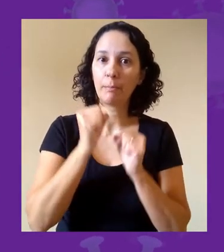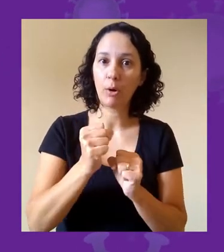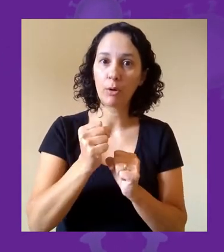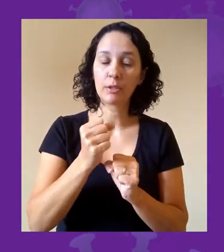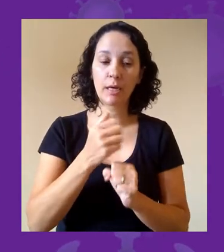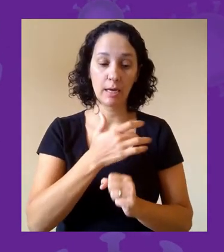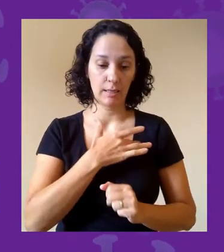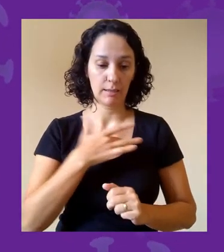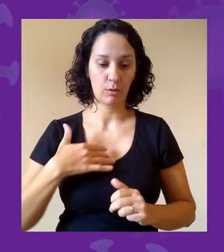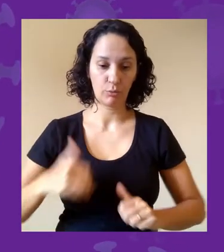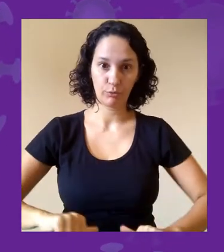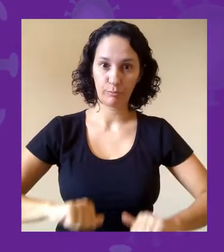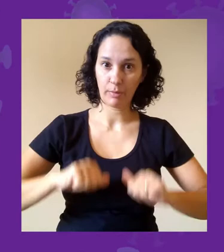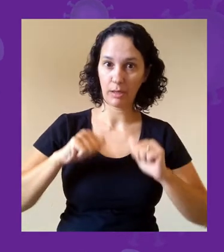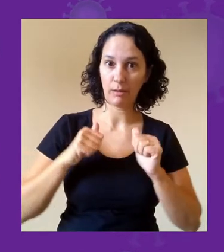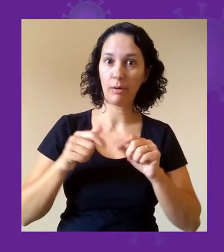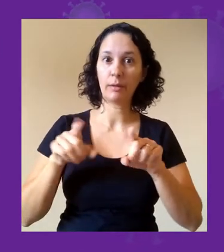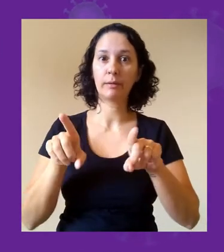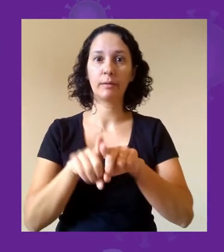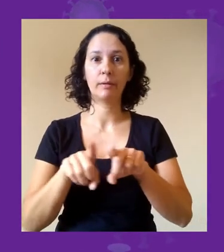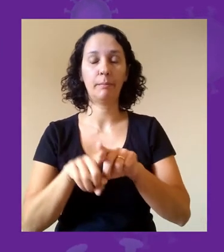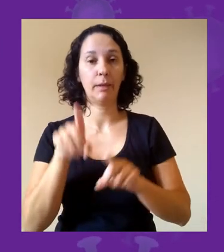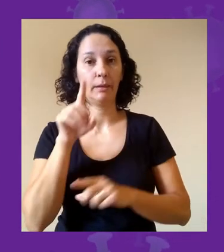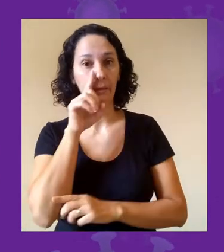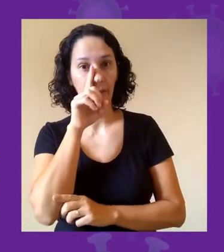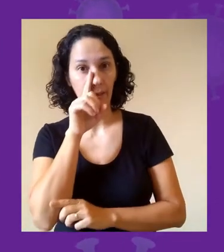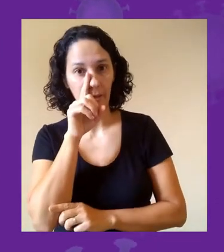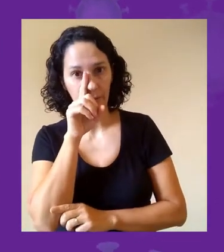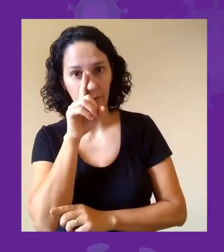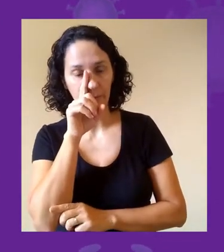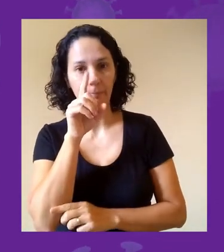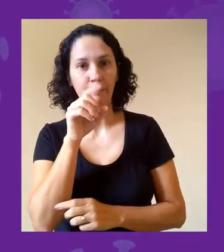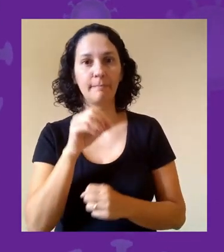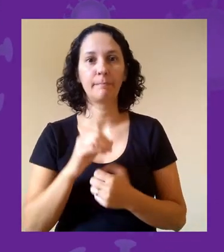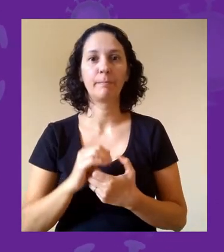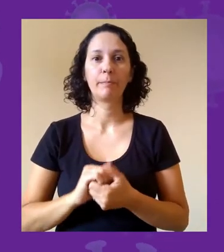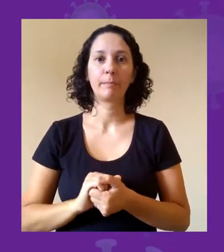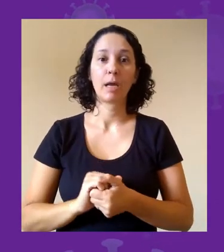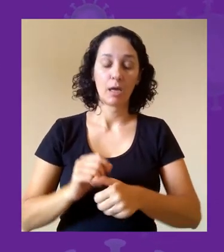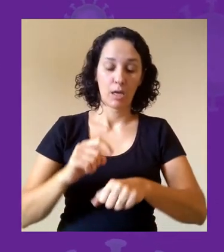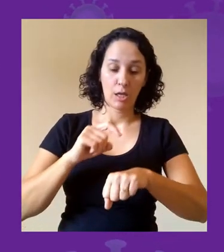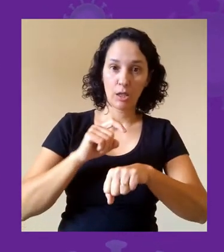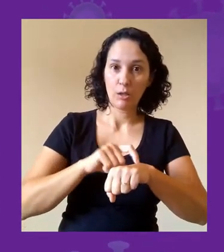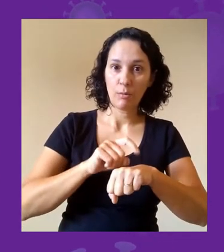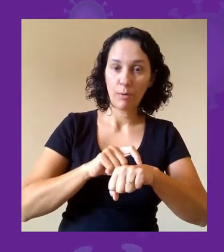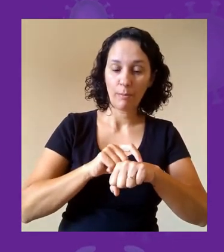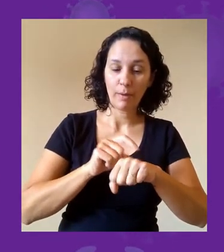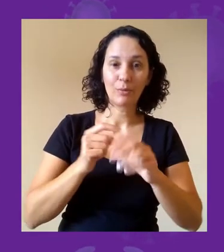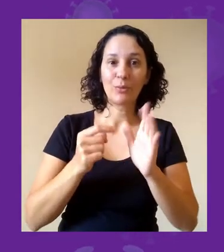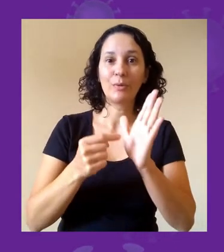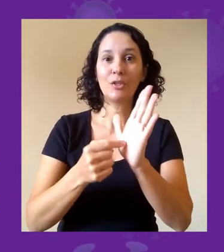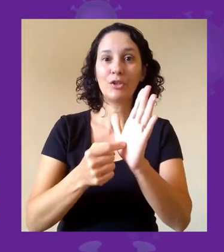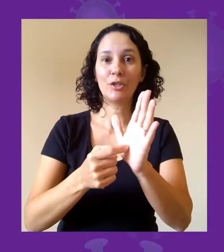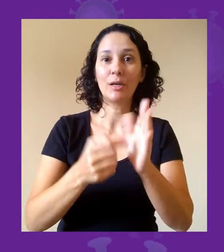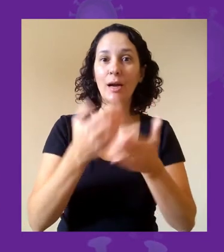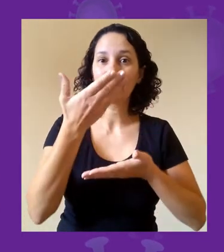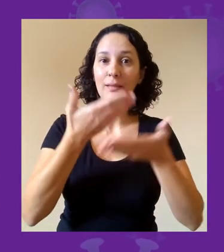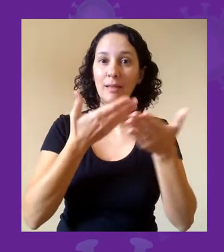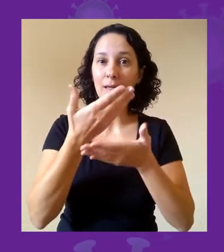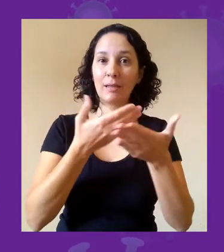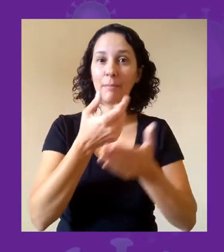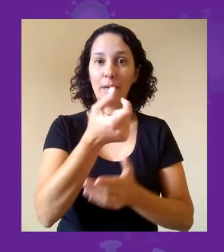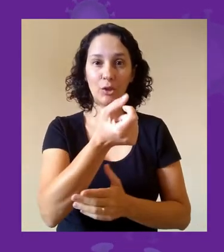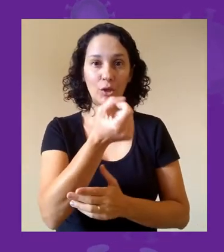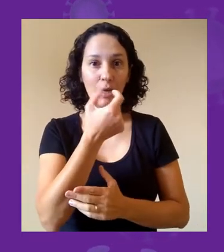benefício e do risco do medicamento a luz da evidência científica na verdade quando o medicamento é prescrito